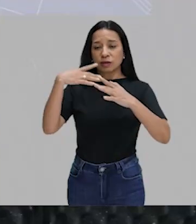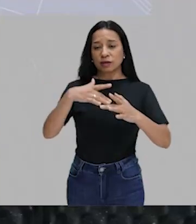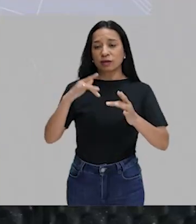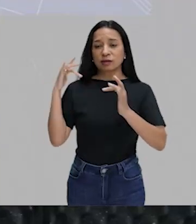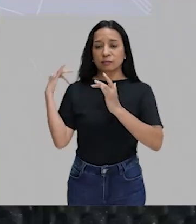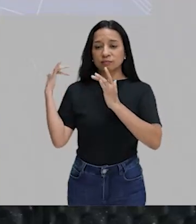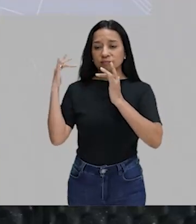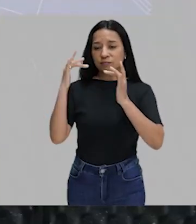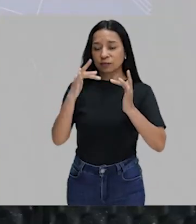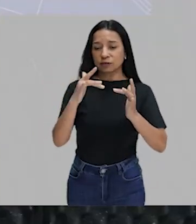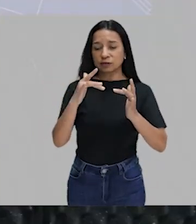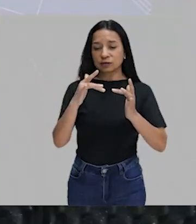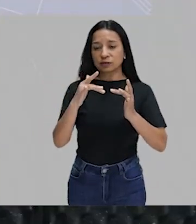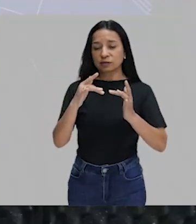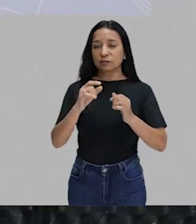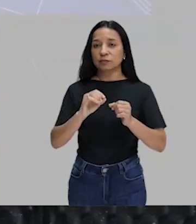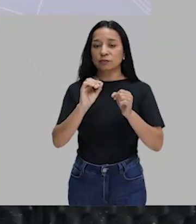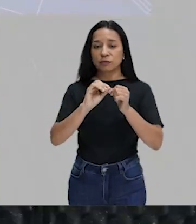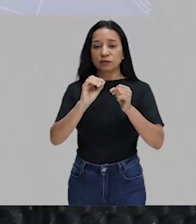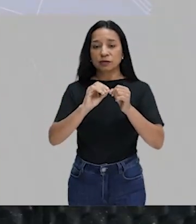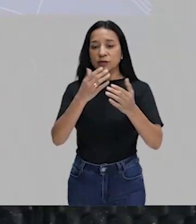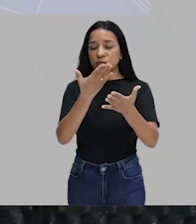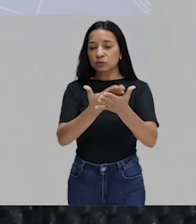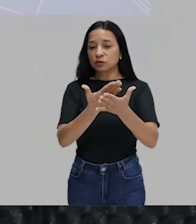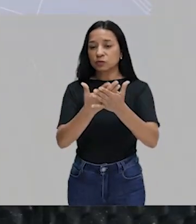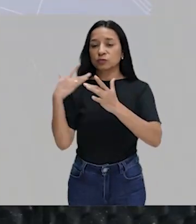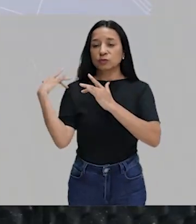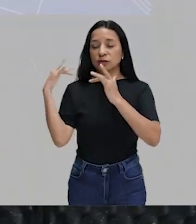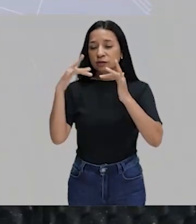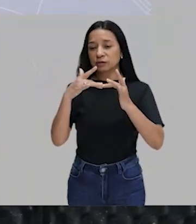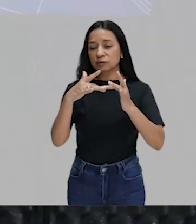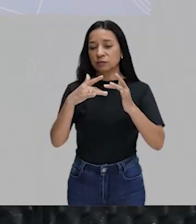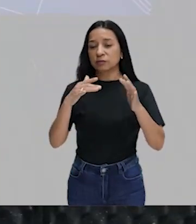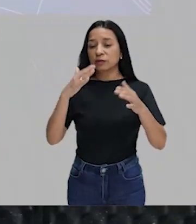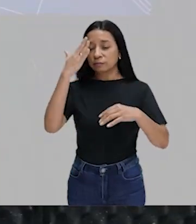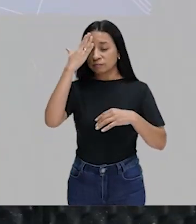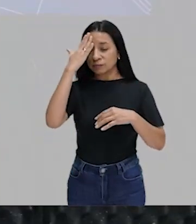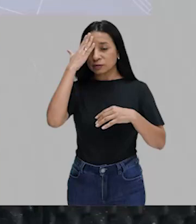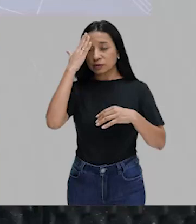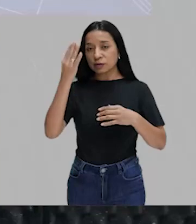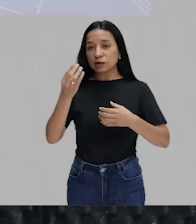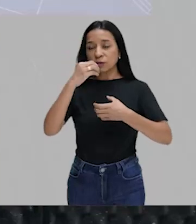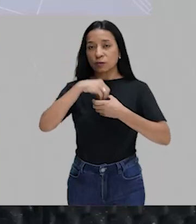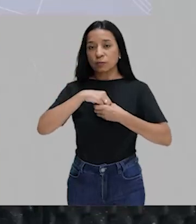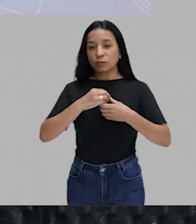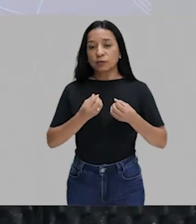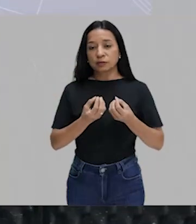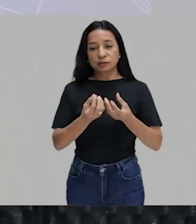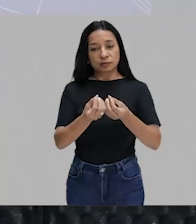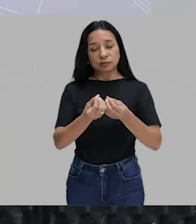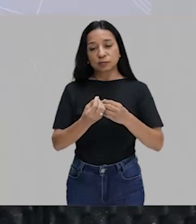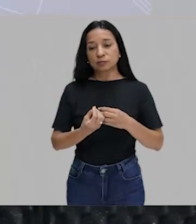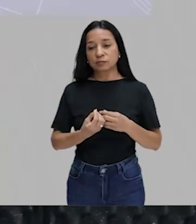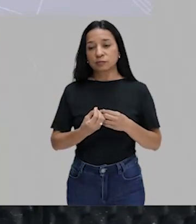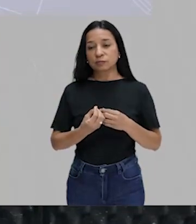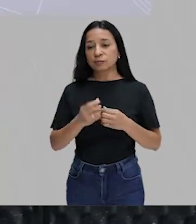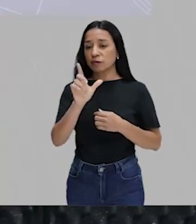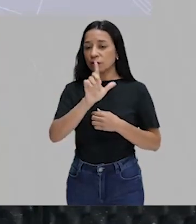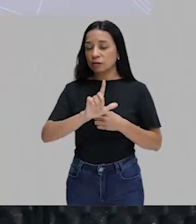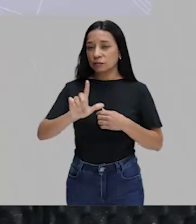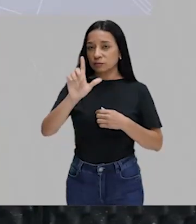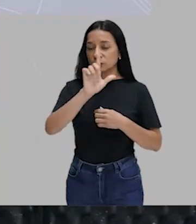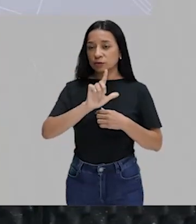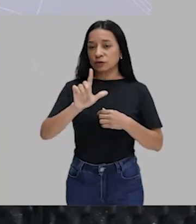classicismo justamente para entender o parnasianismo. O parnasianismo é um estilo literário